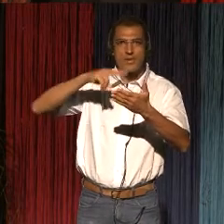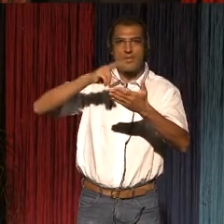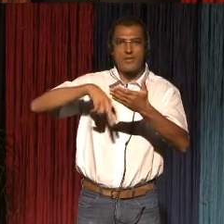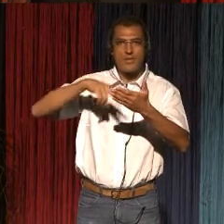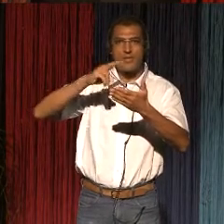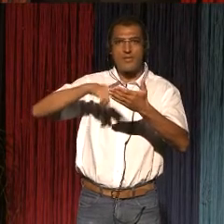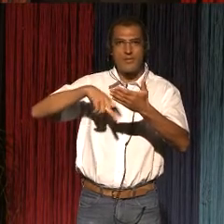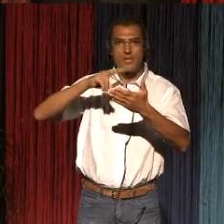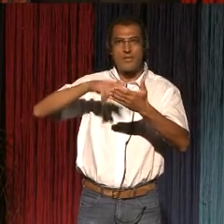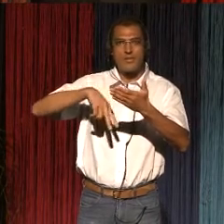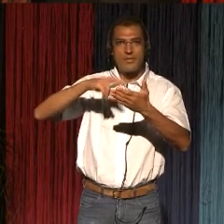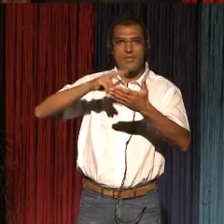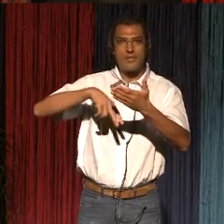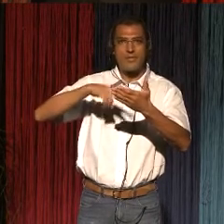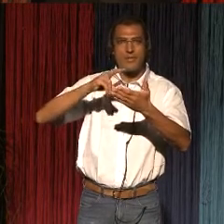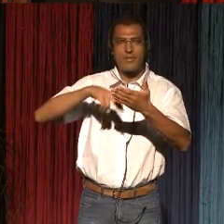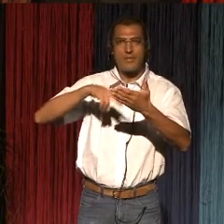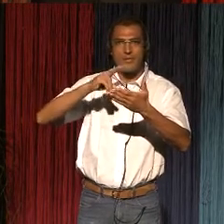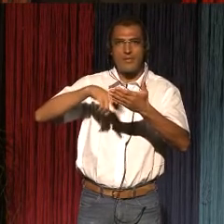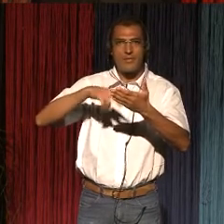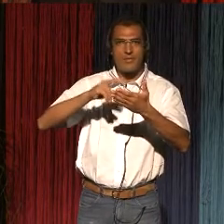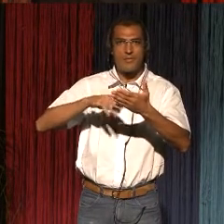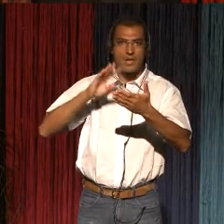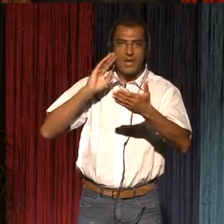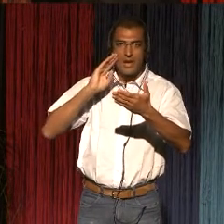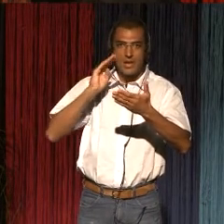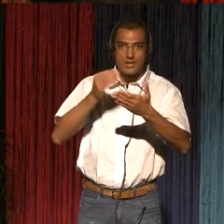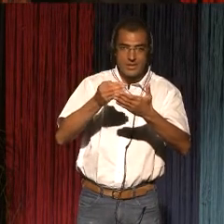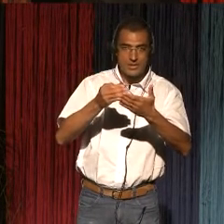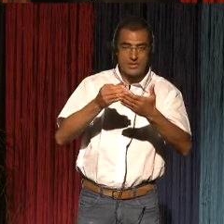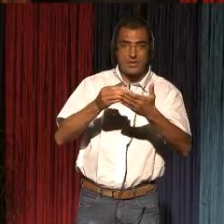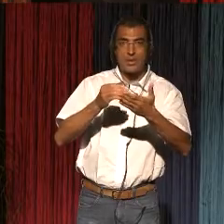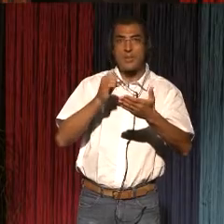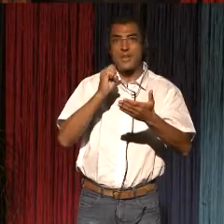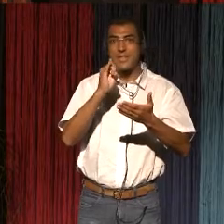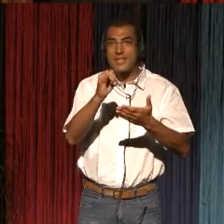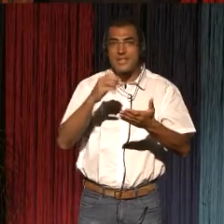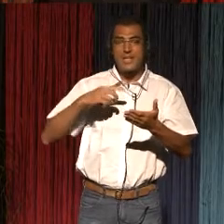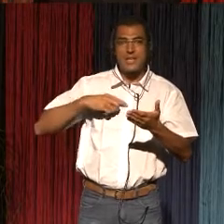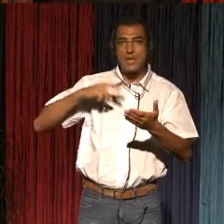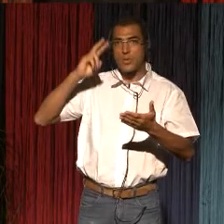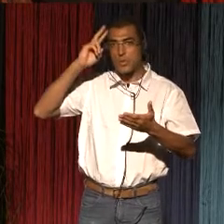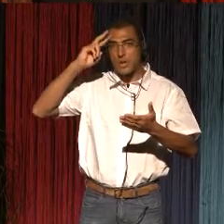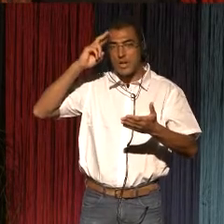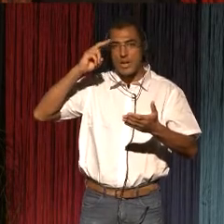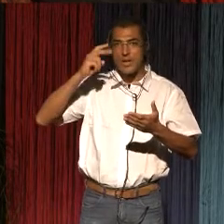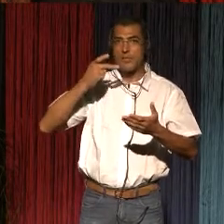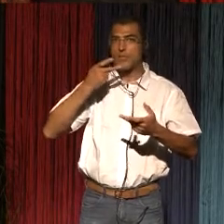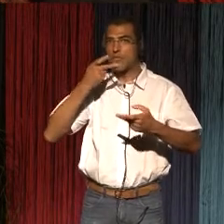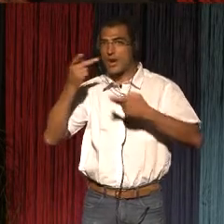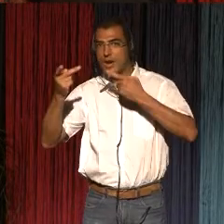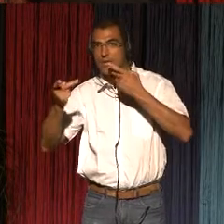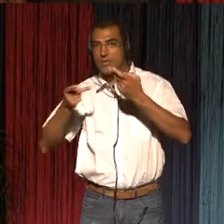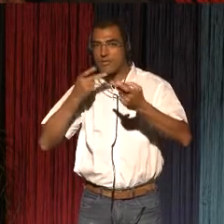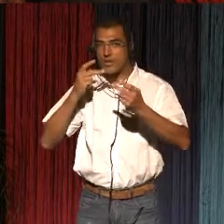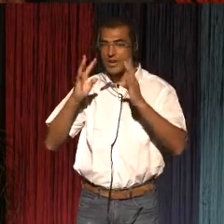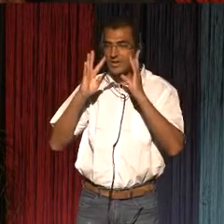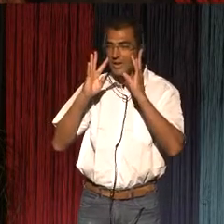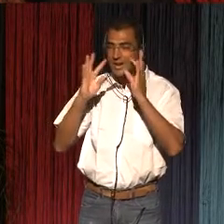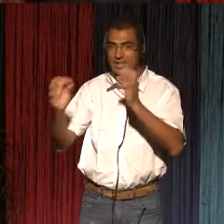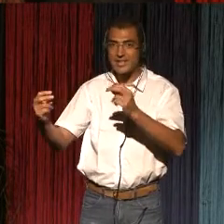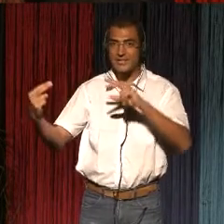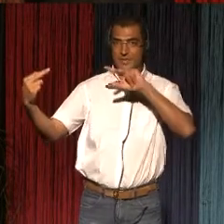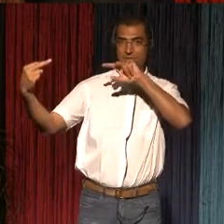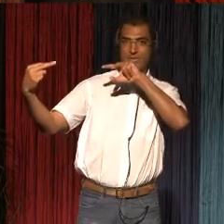para o livro. Então a gente quebra essa conexão, mas quando a gente conta a história, o contato visual é permanente, ou